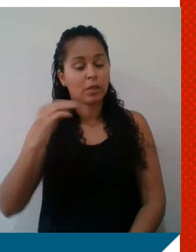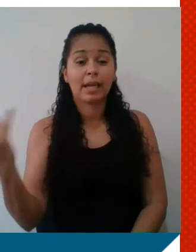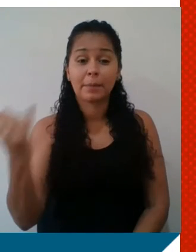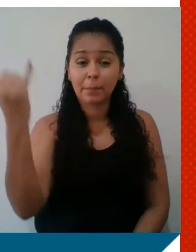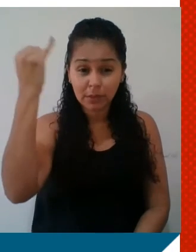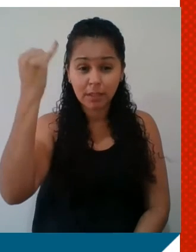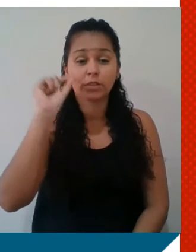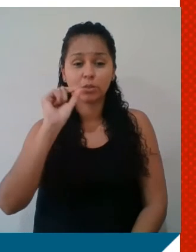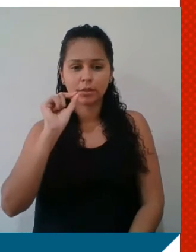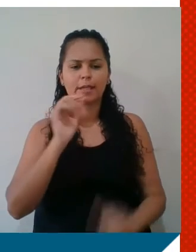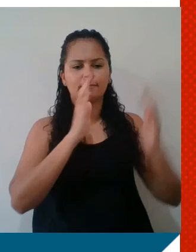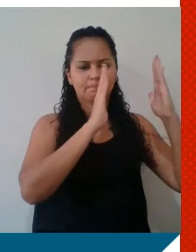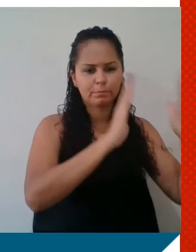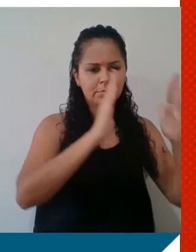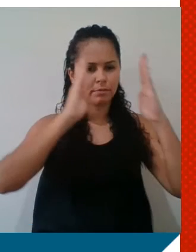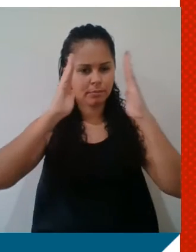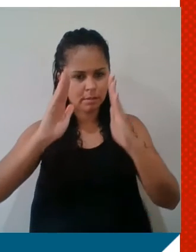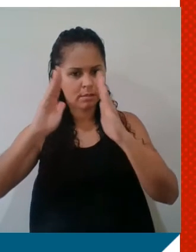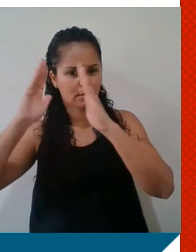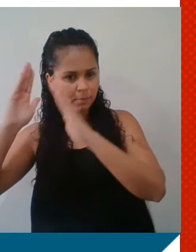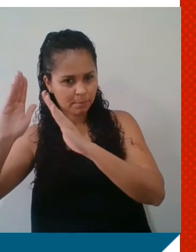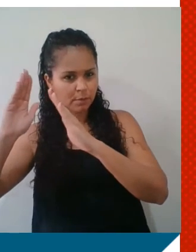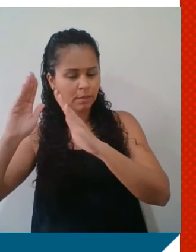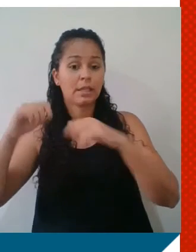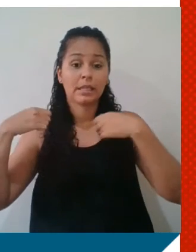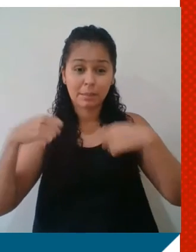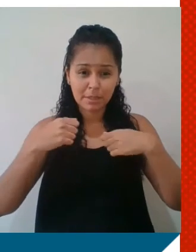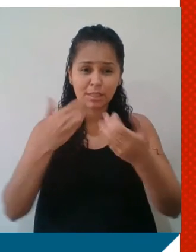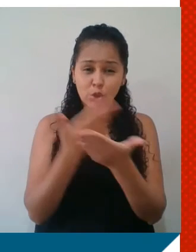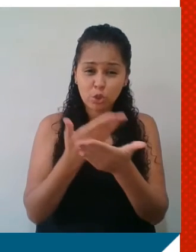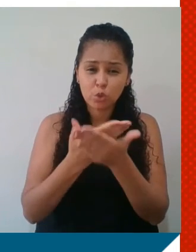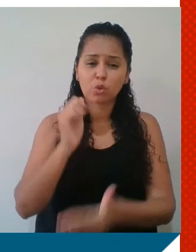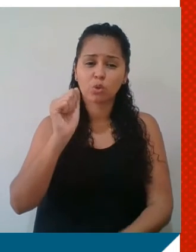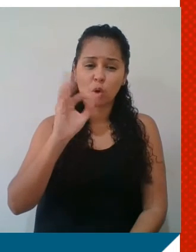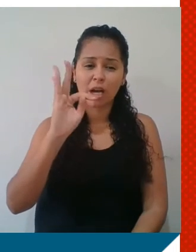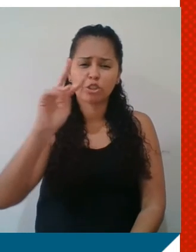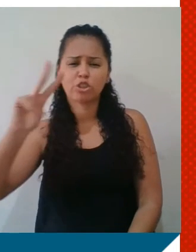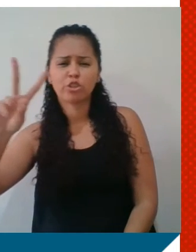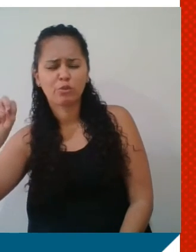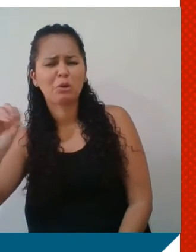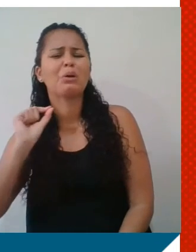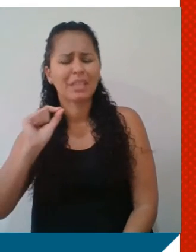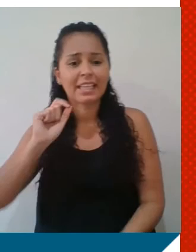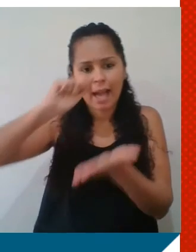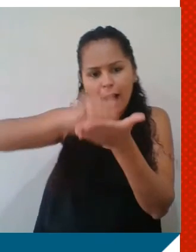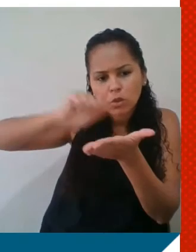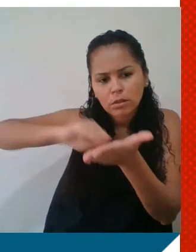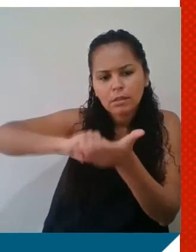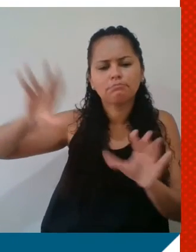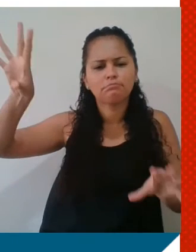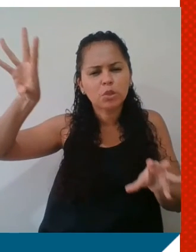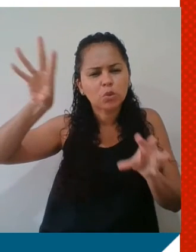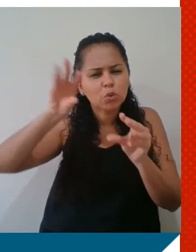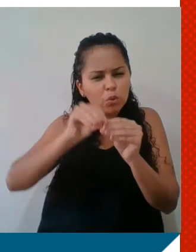muito importante que quando você estiver fazendo essas sessões de estudo, né, você faça um estudo ativo. Ou seja, você vai anotando, fazendo resumo, né, que foi o que a gente já